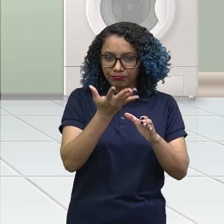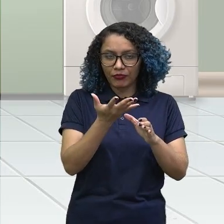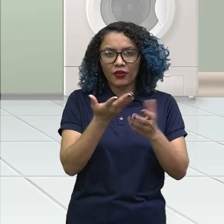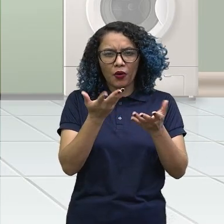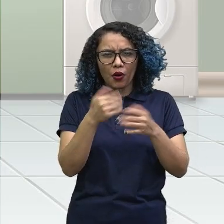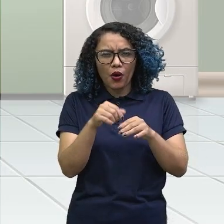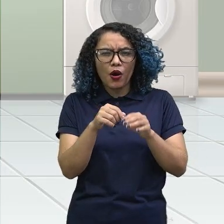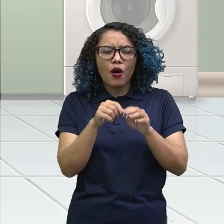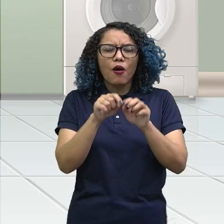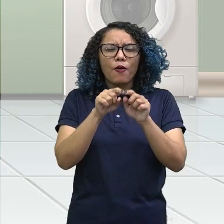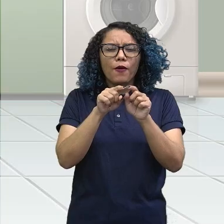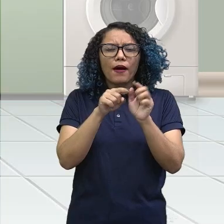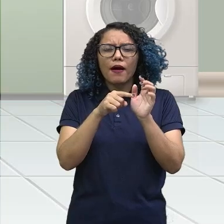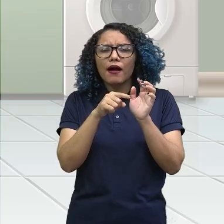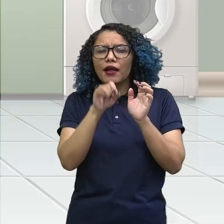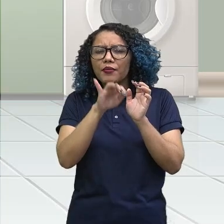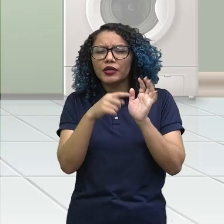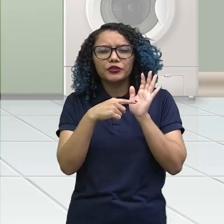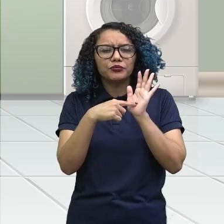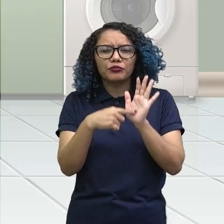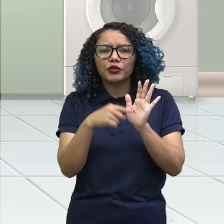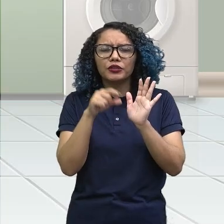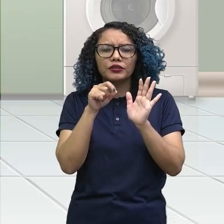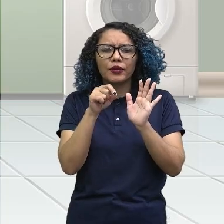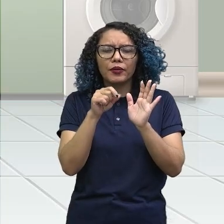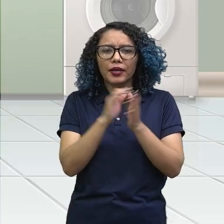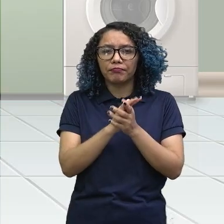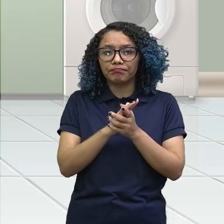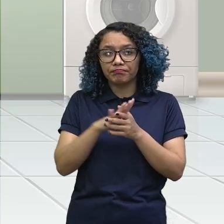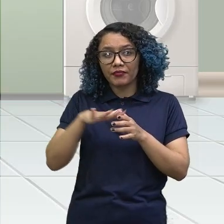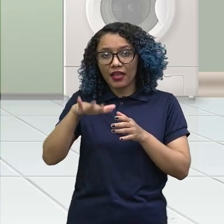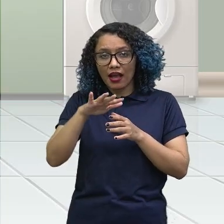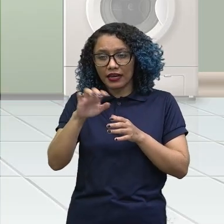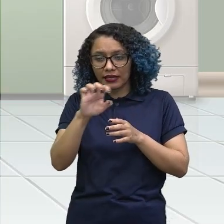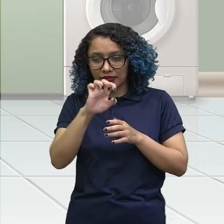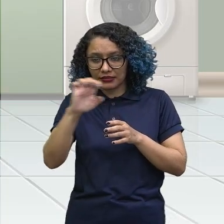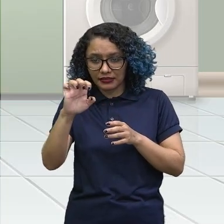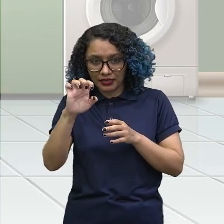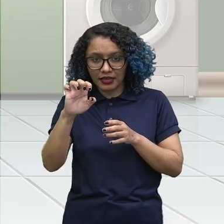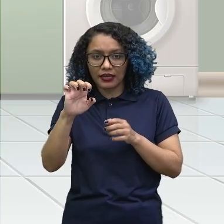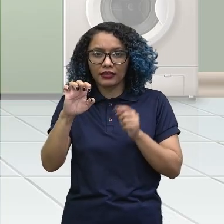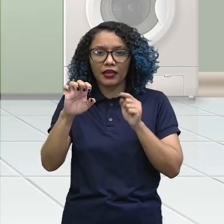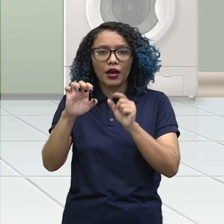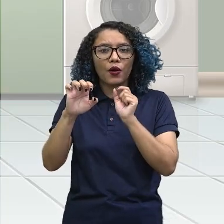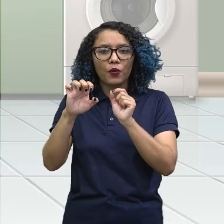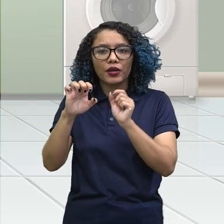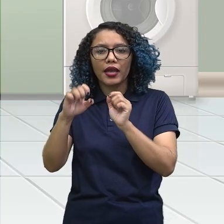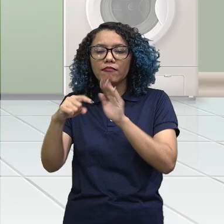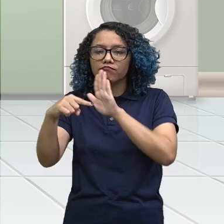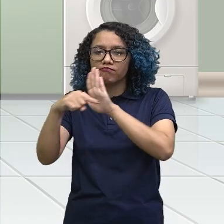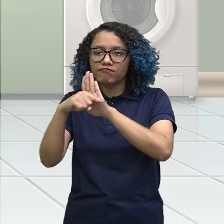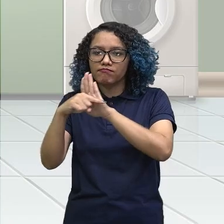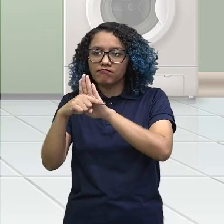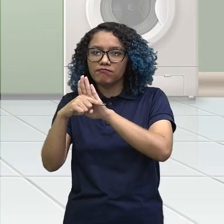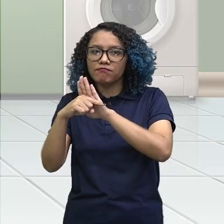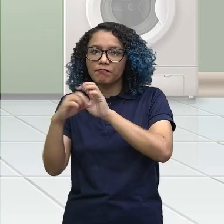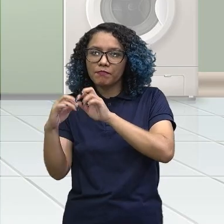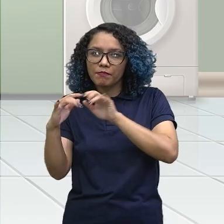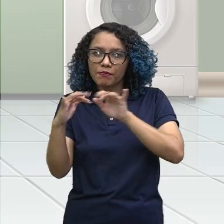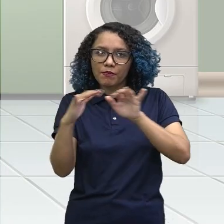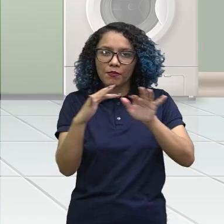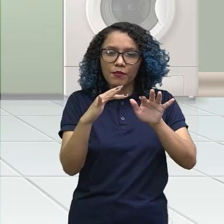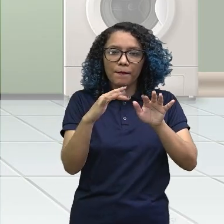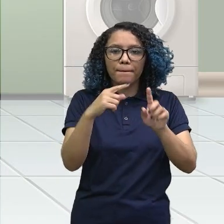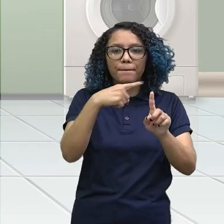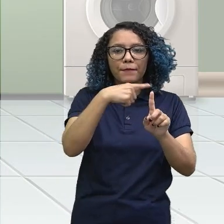você percebe o seguinte, que à esquerda vão do polo negativo para o polo positivo. Significa